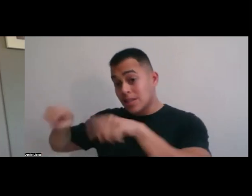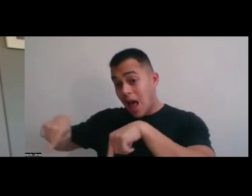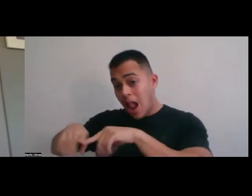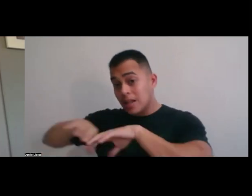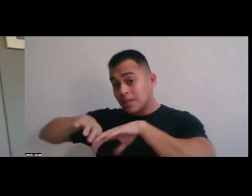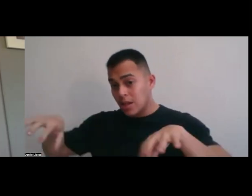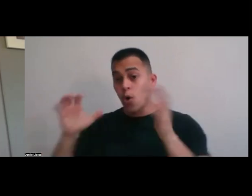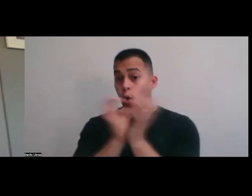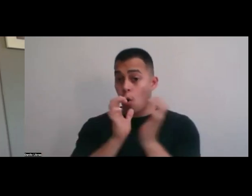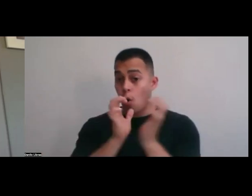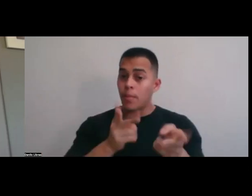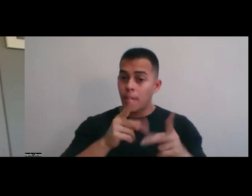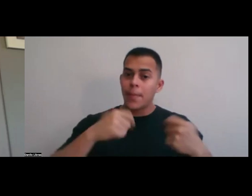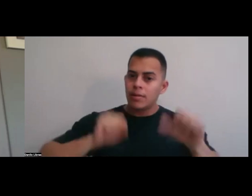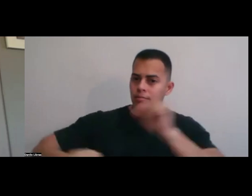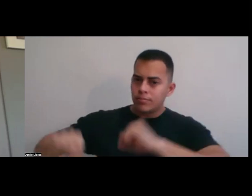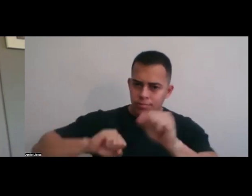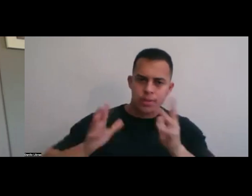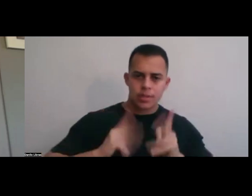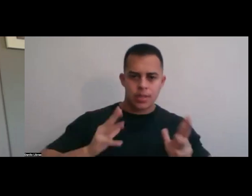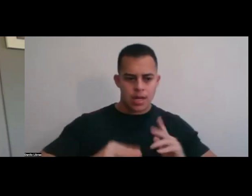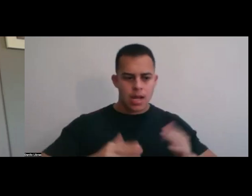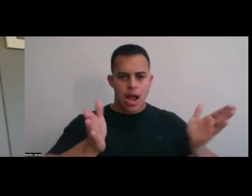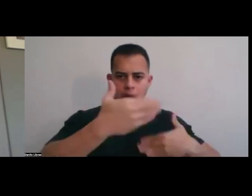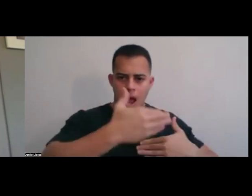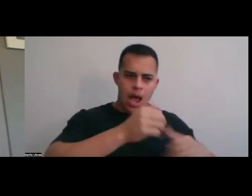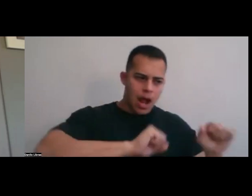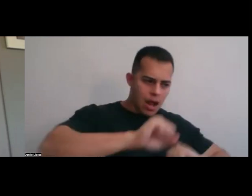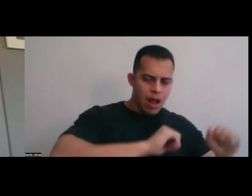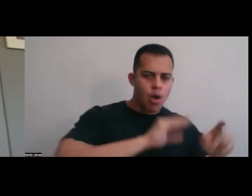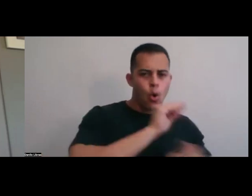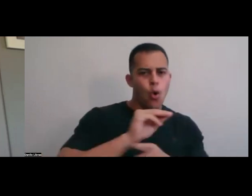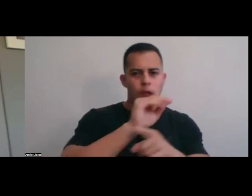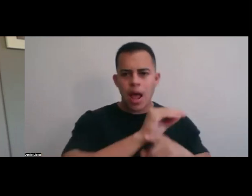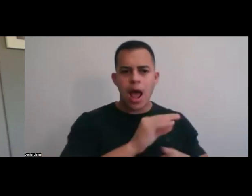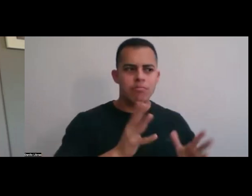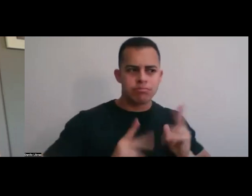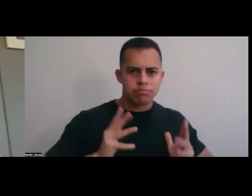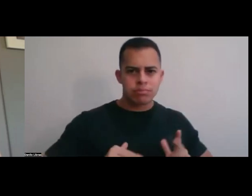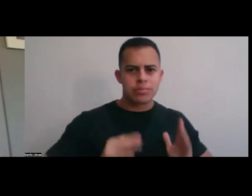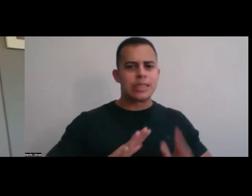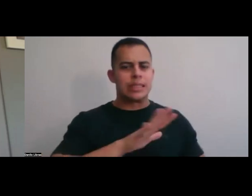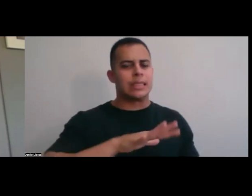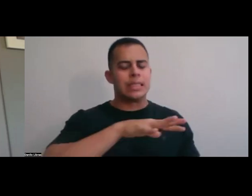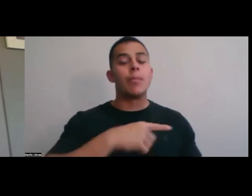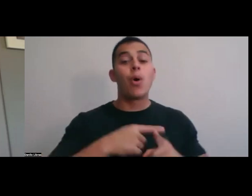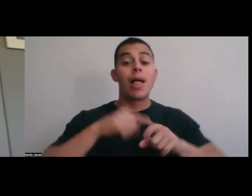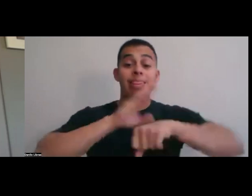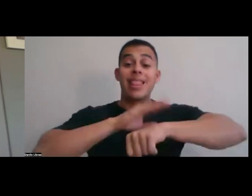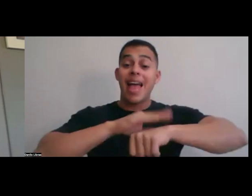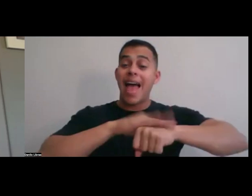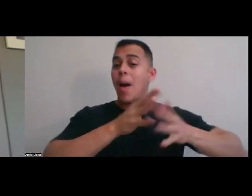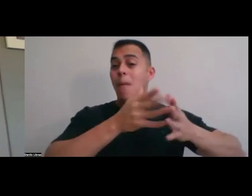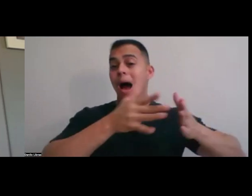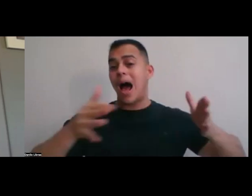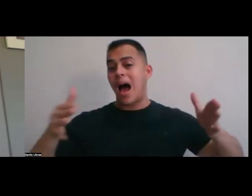grupo tinha que fazer limpeza das caixas, tinha que fazer todo, né, esse cuidado com os animais, justamente porque é muito tempo, é muito longo, sabe? E